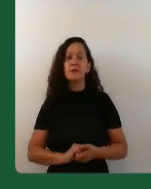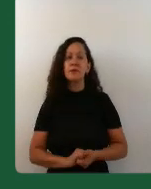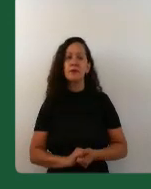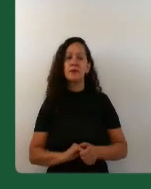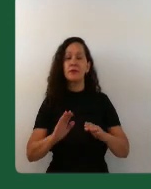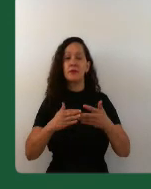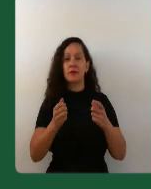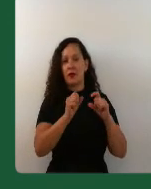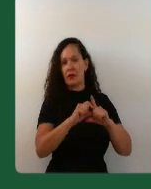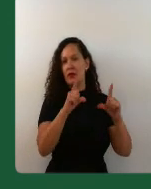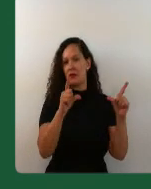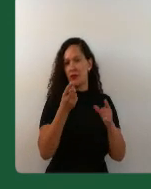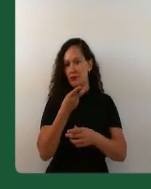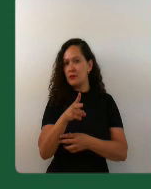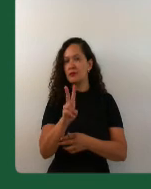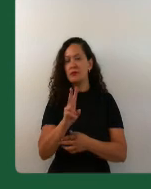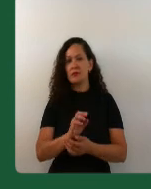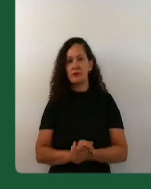Nesse próximo slide,